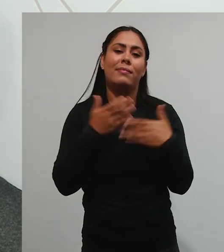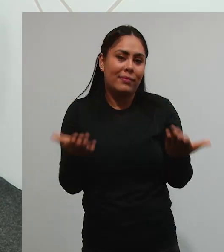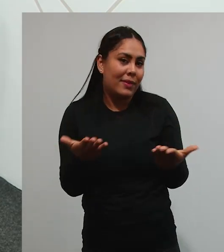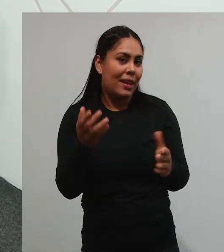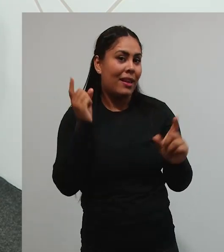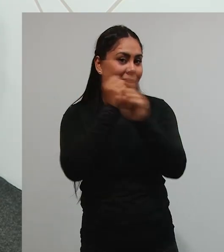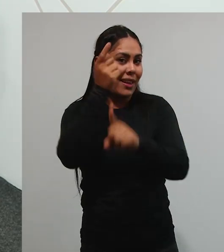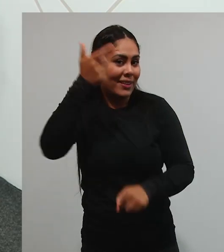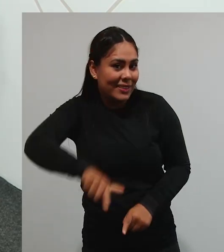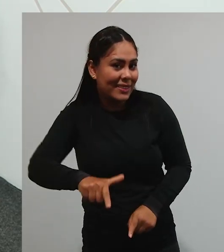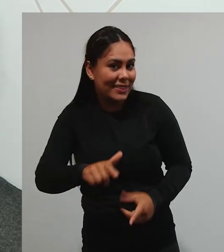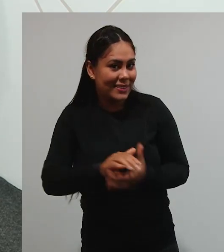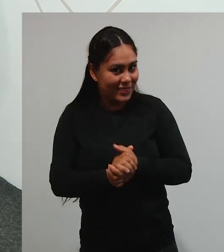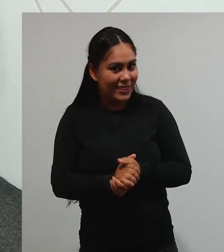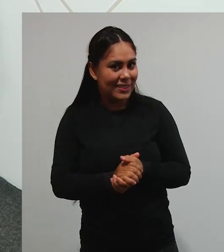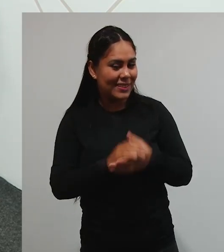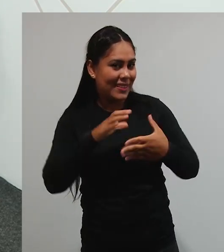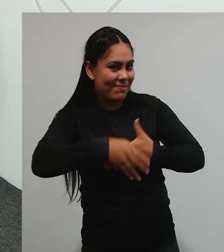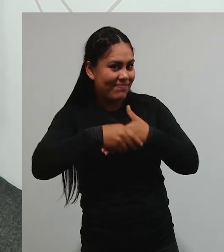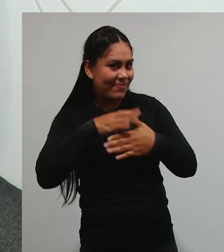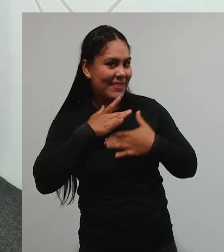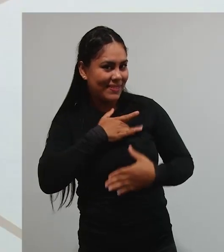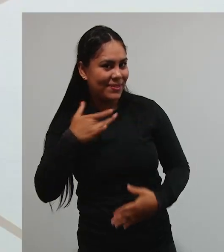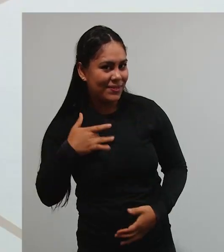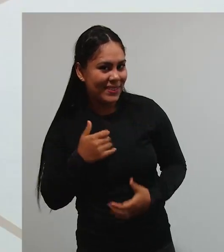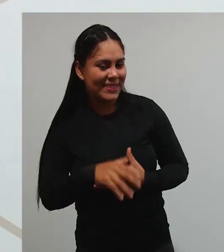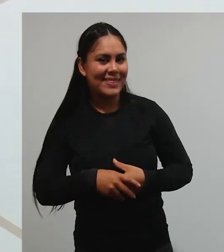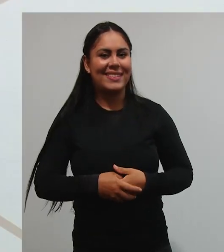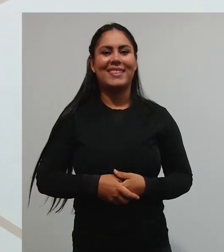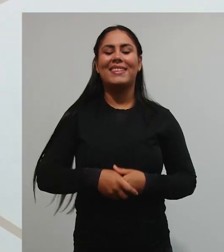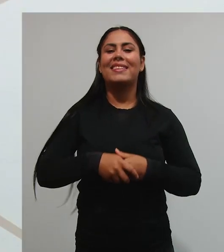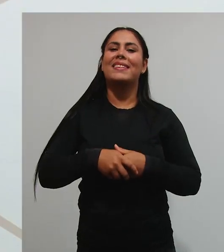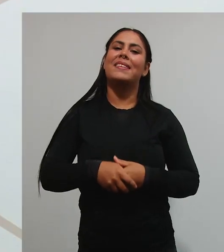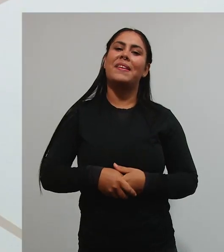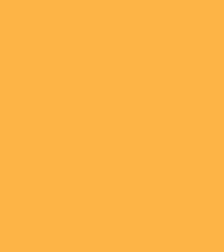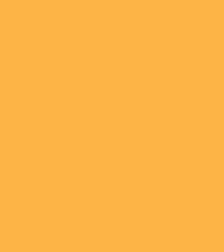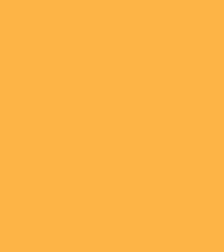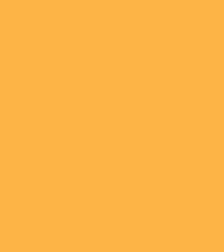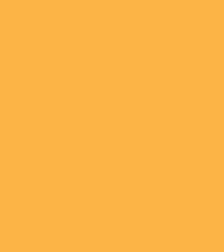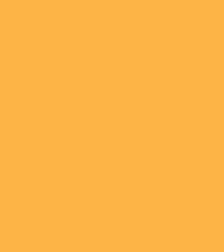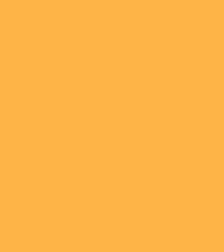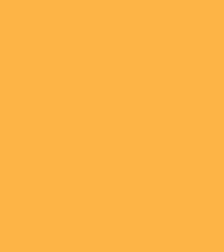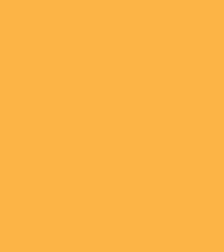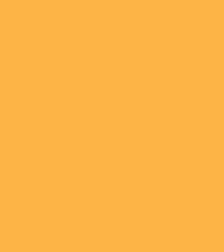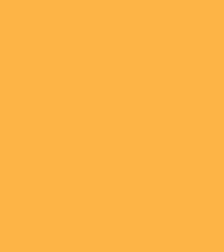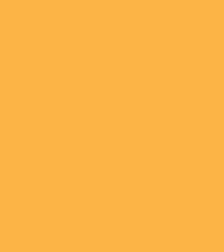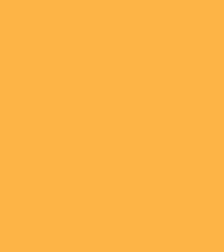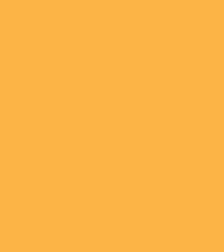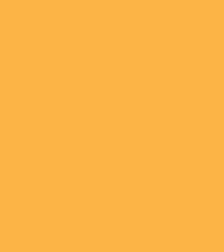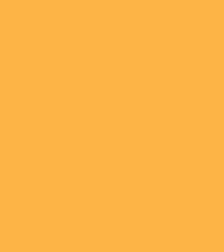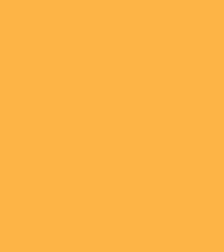tem que ler. Então, até a próxima, bonanças!